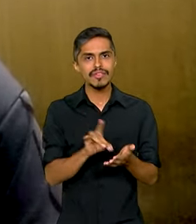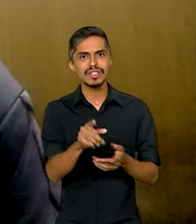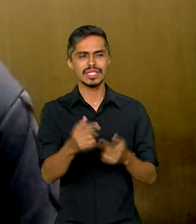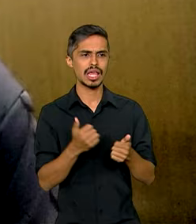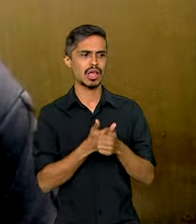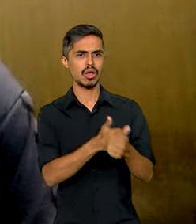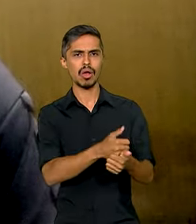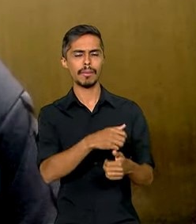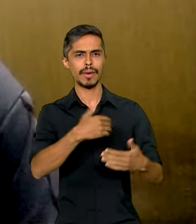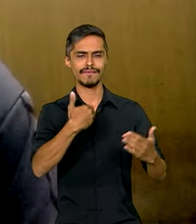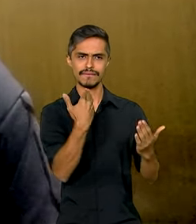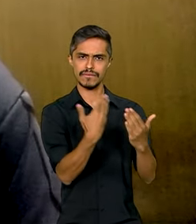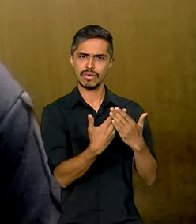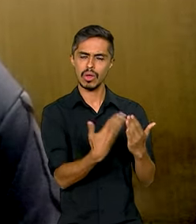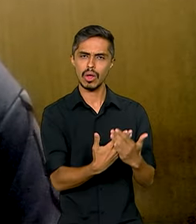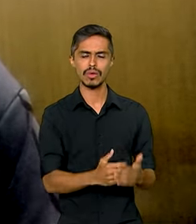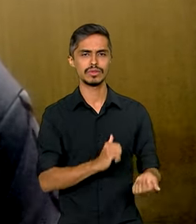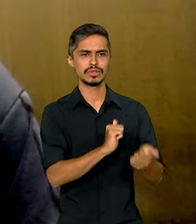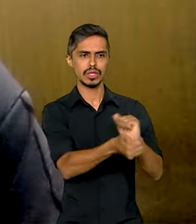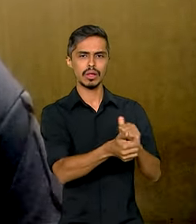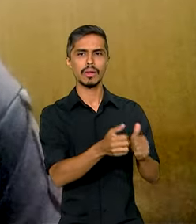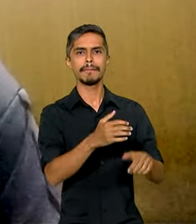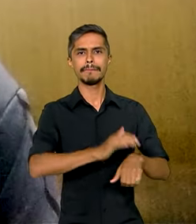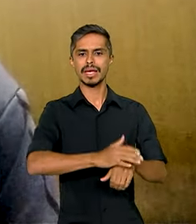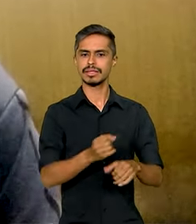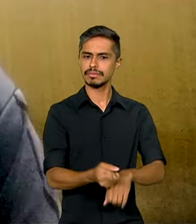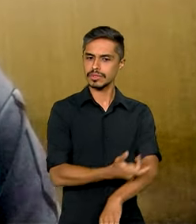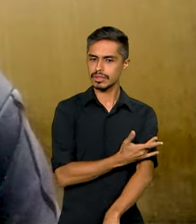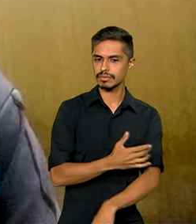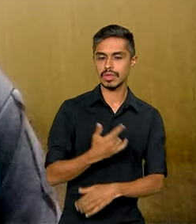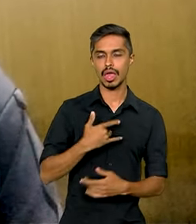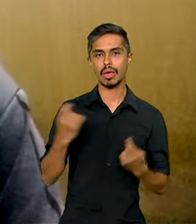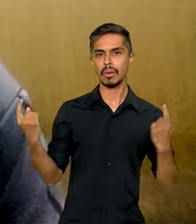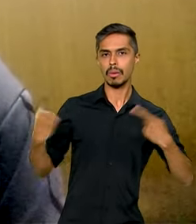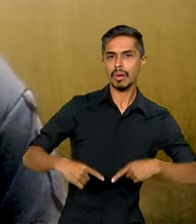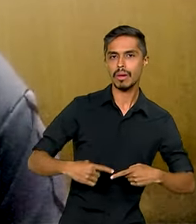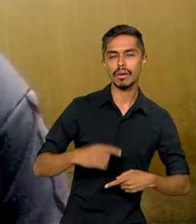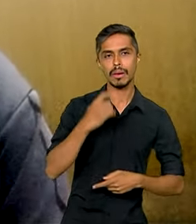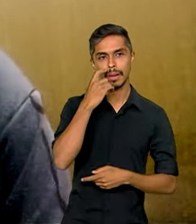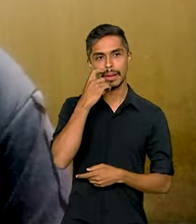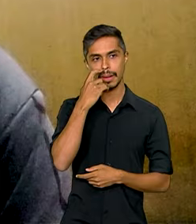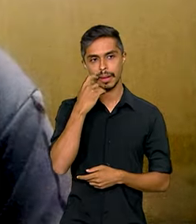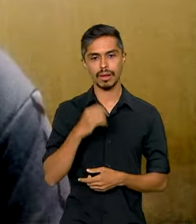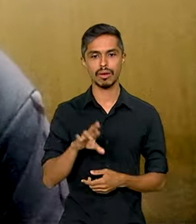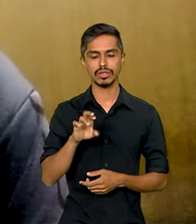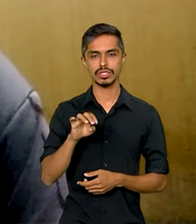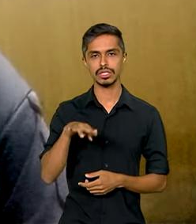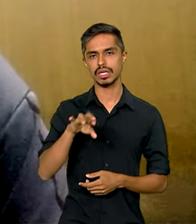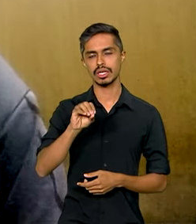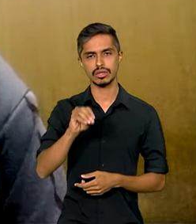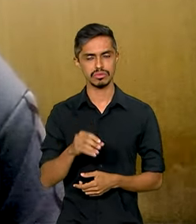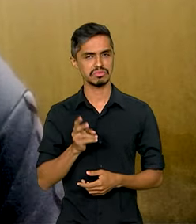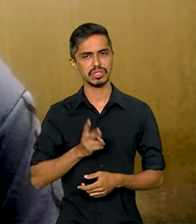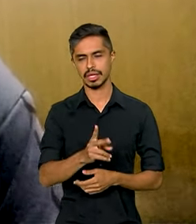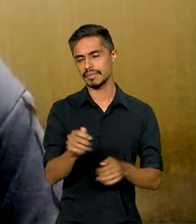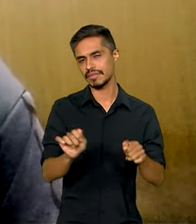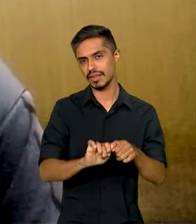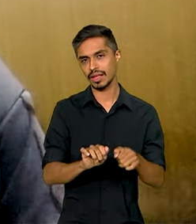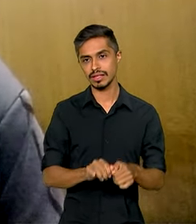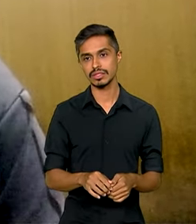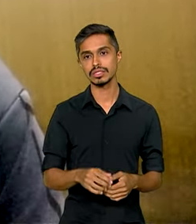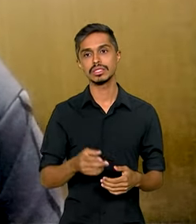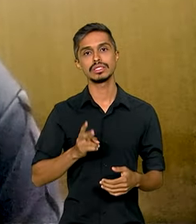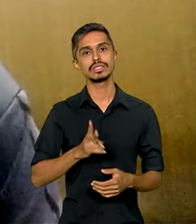futebol né com mais emoção eu sou um apostador rotineiro eu aposto com uma